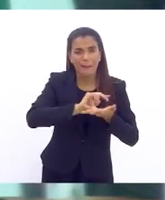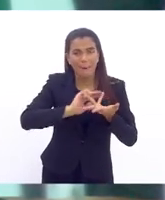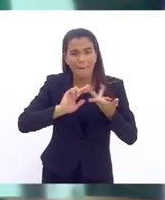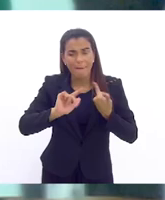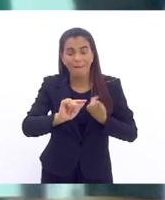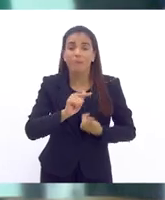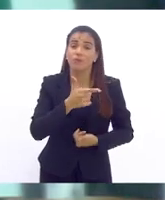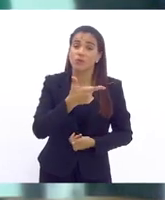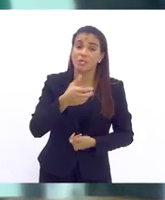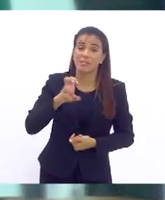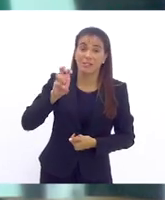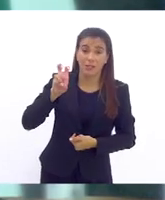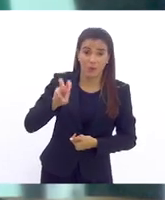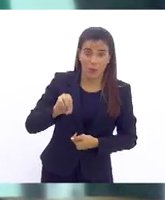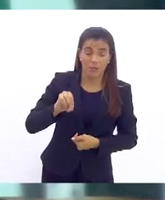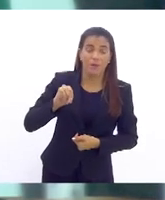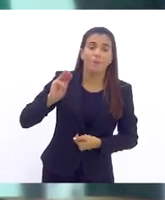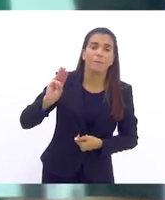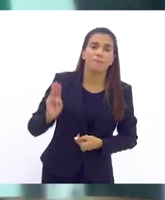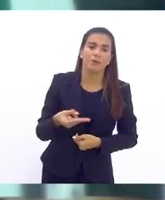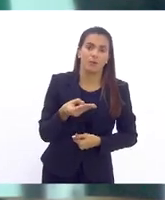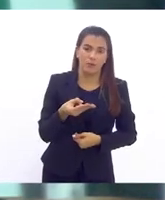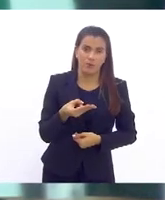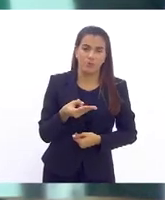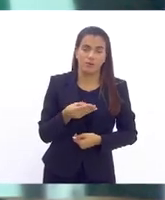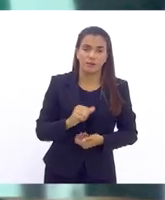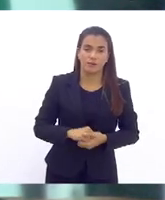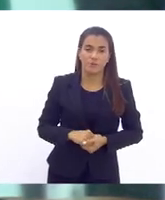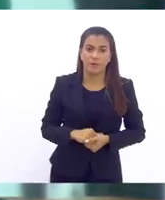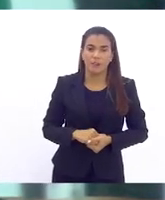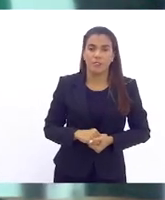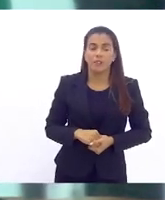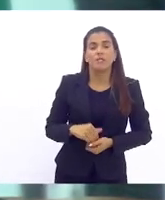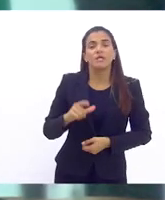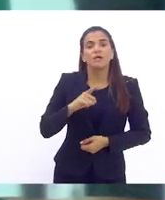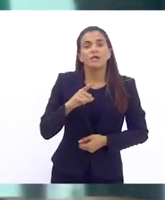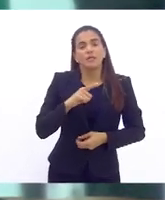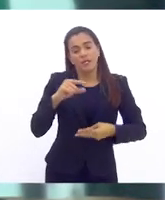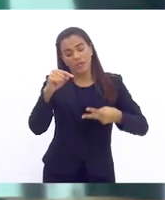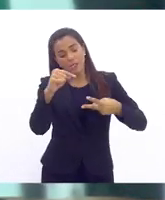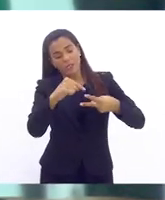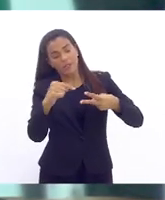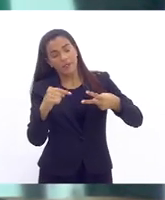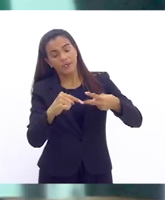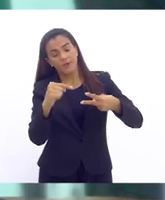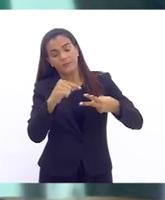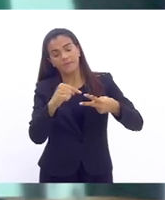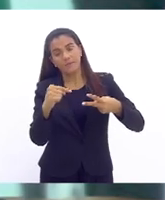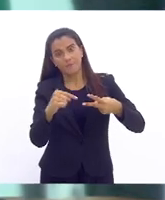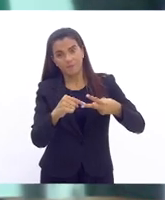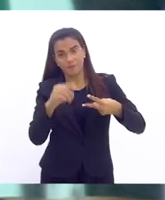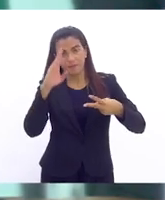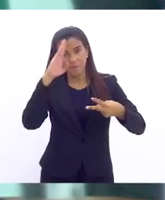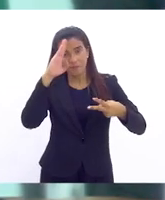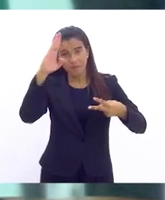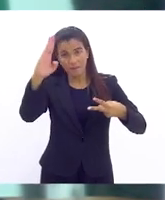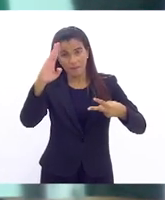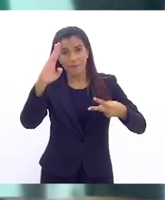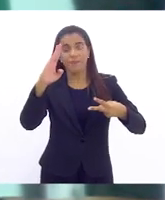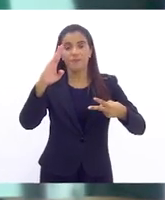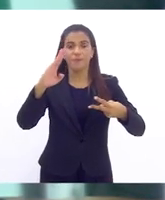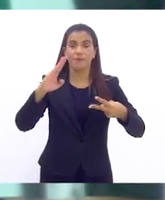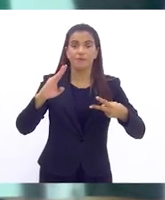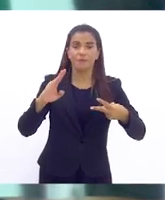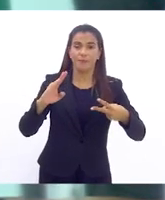250 milhões Como já teve o os dois pontos que seriam que seriam prioritários de